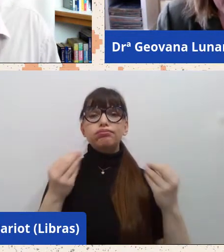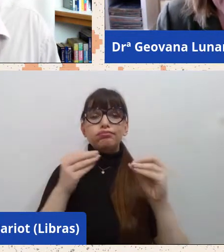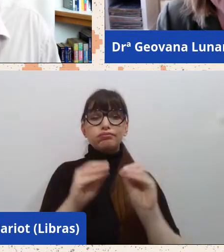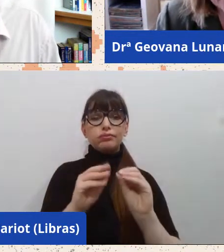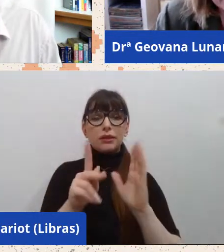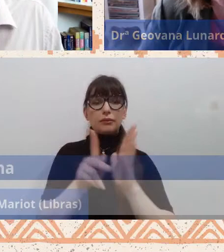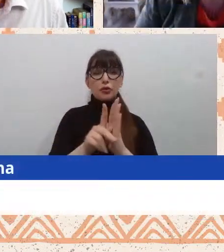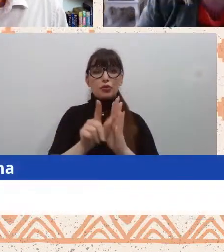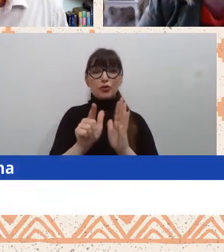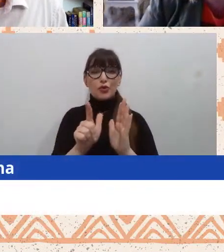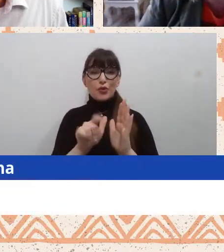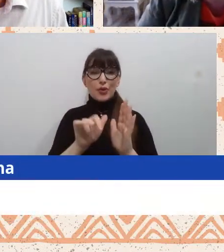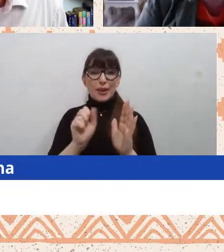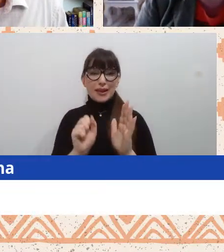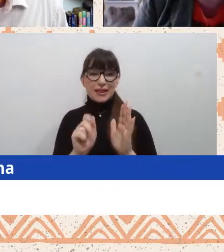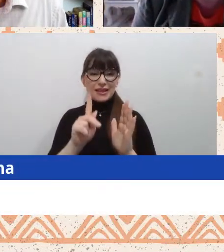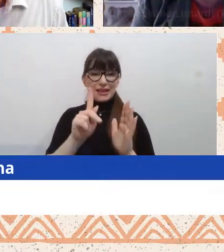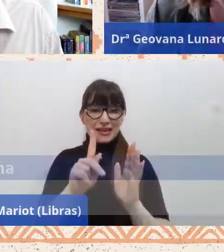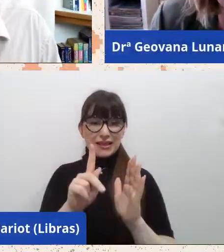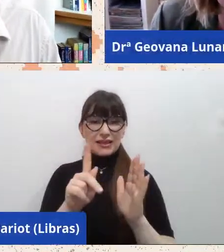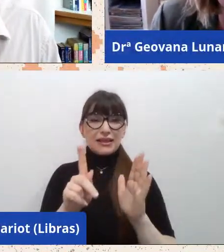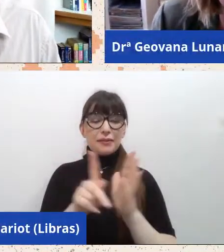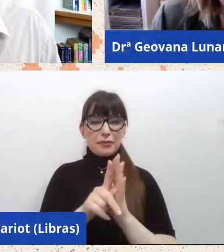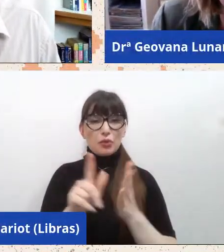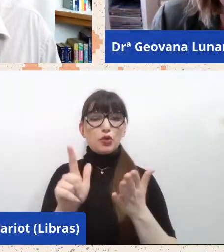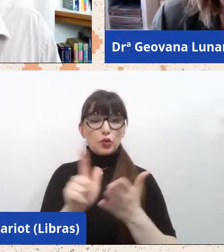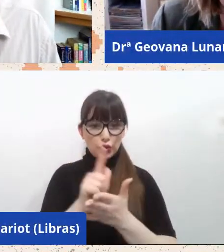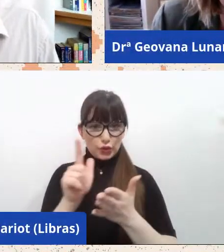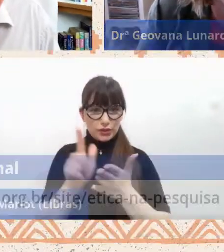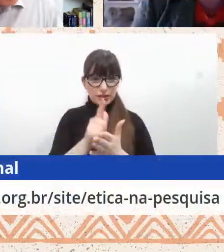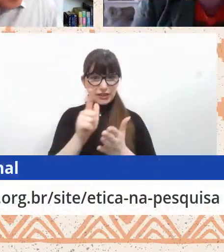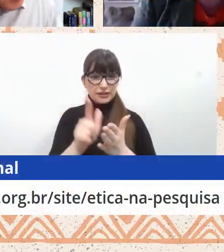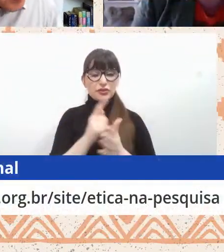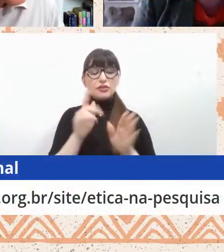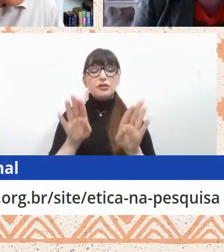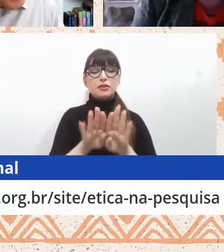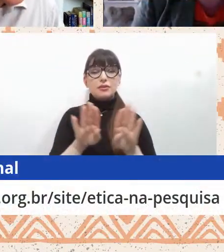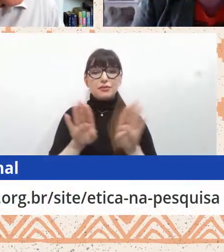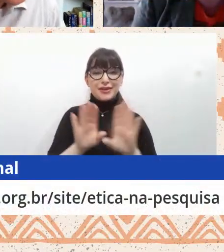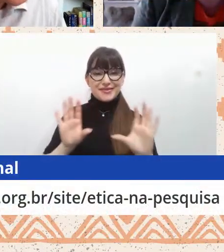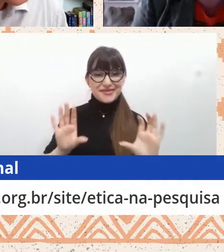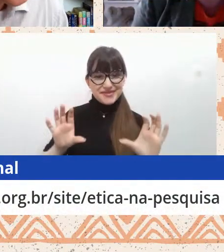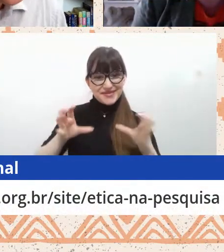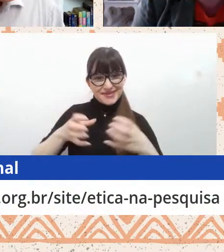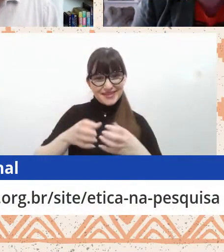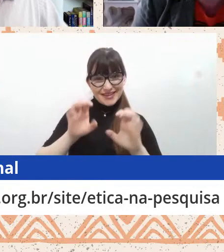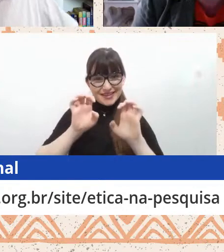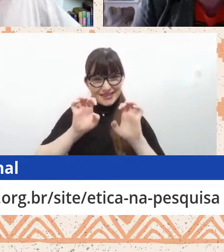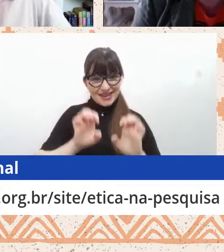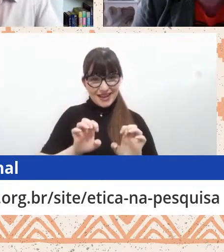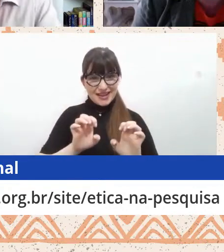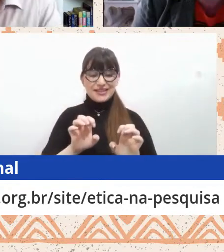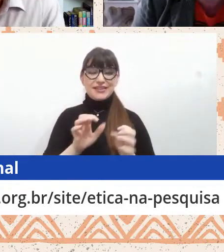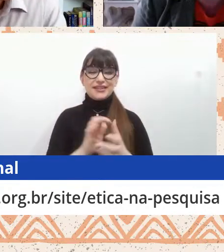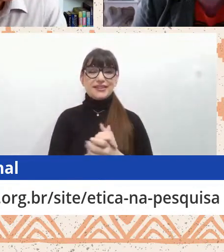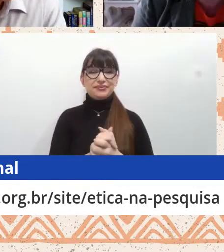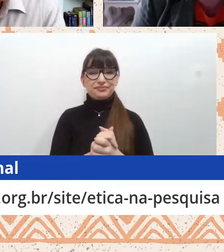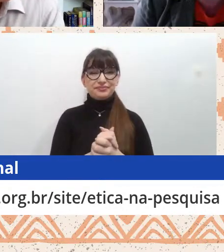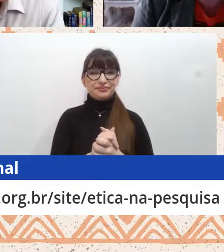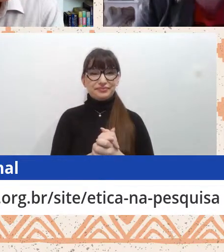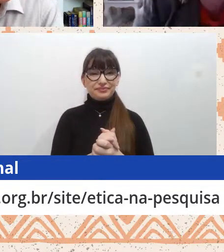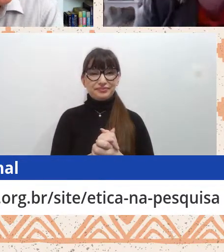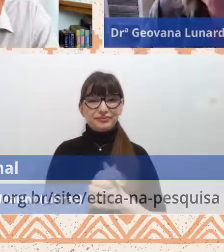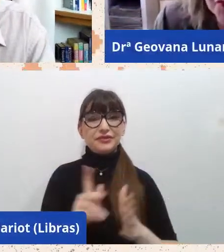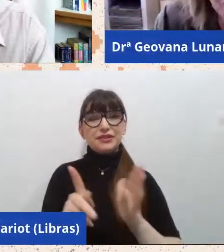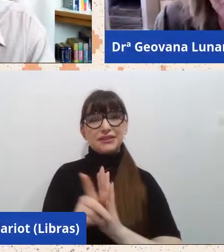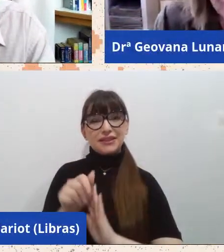link para os e-books e para o Comitê de Ética e também para a Comissão de Ética da ANPEd, e também